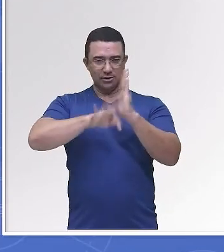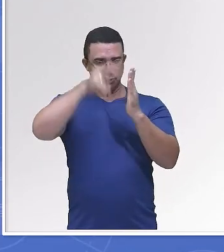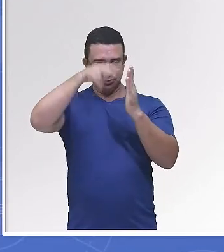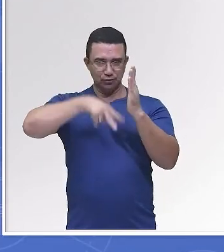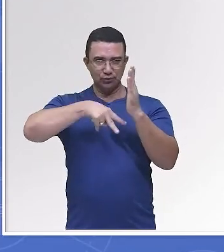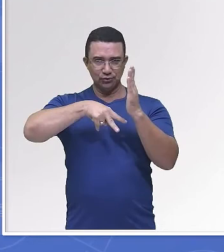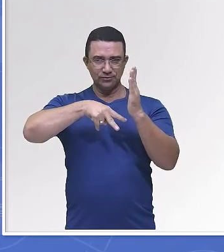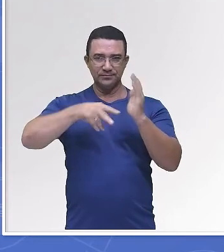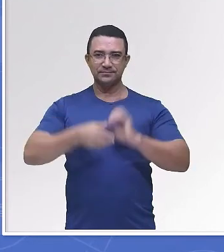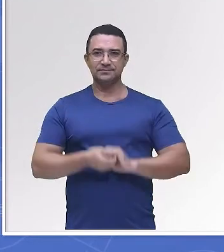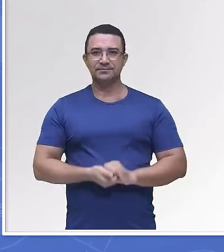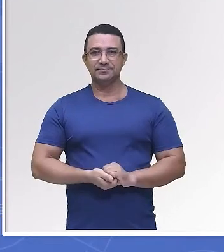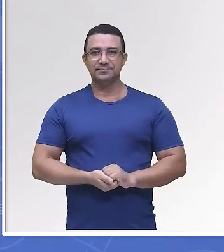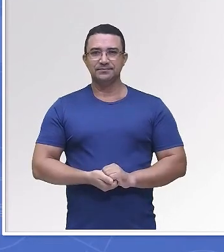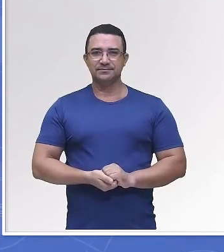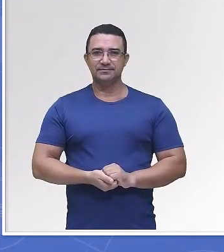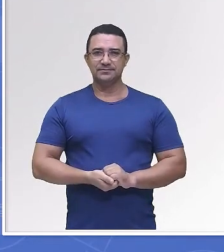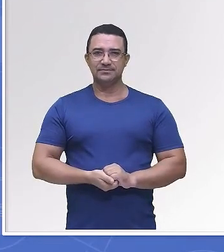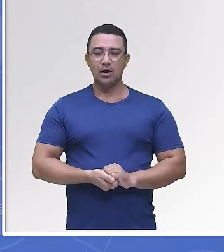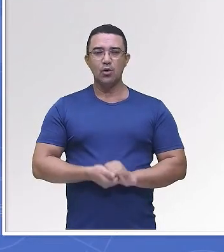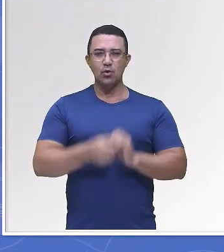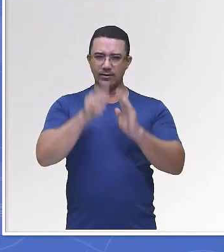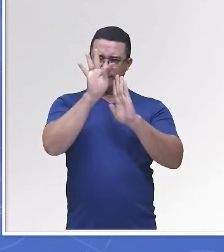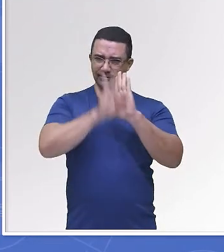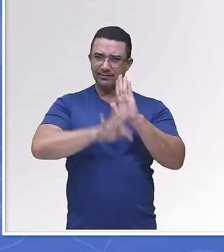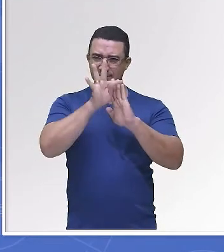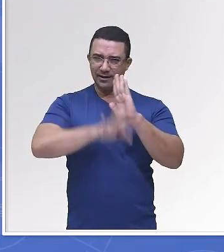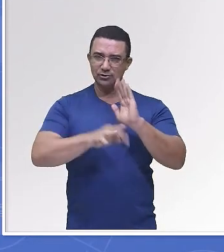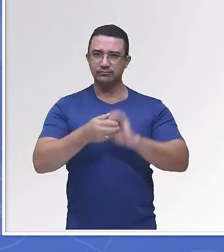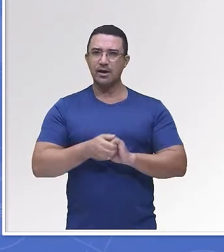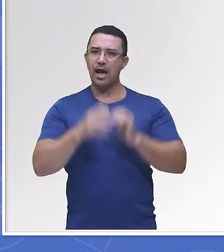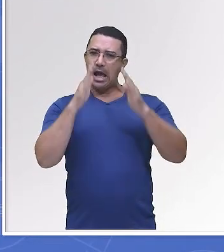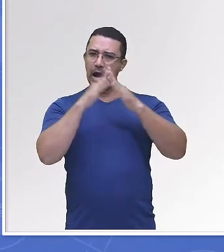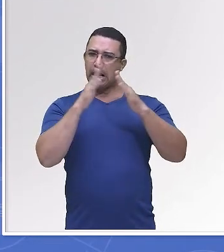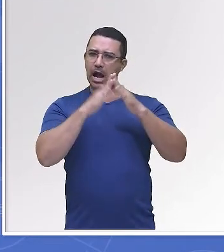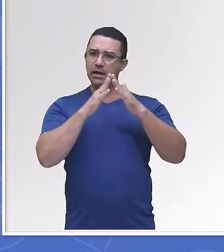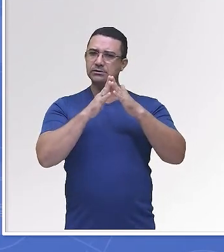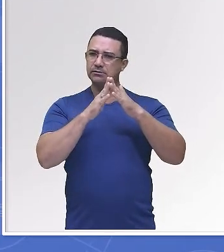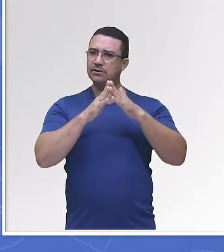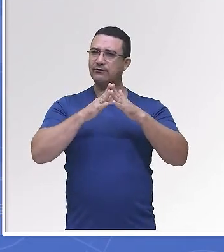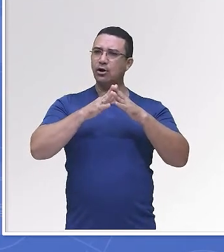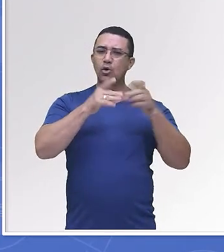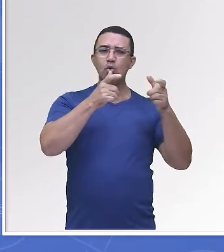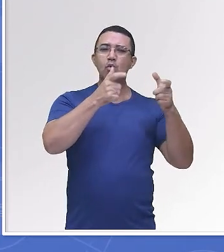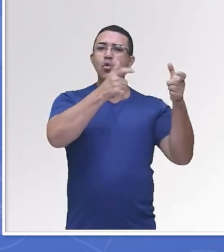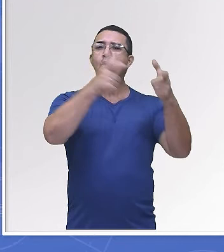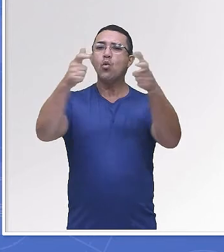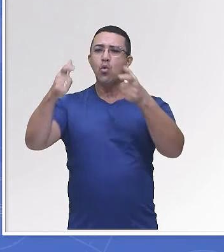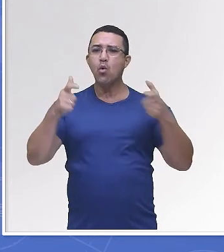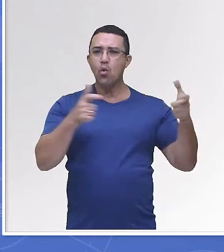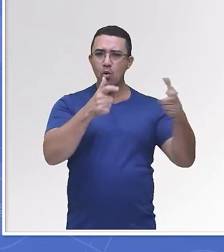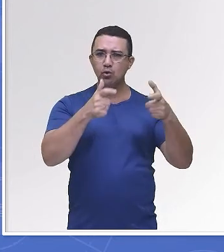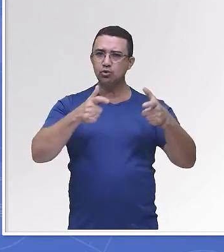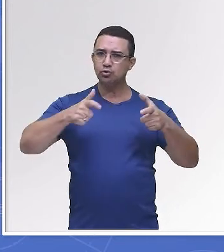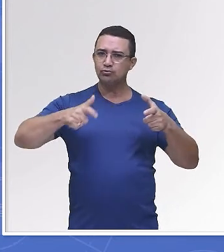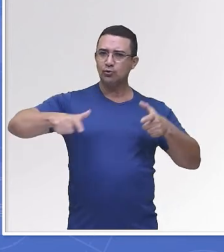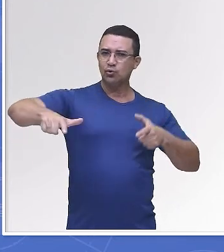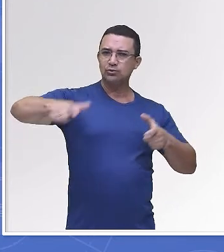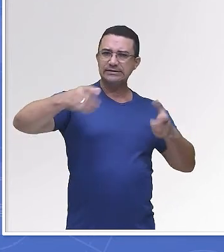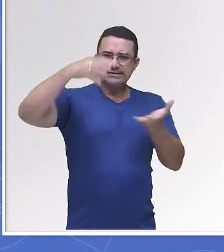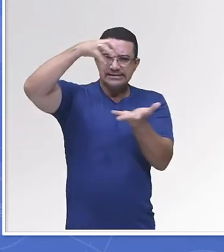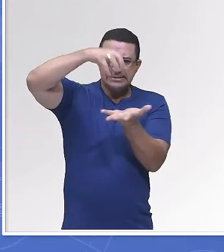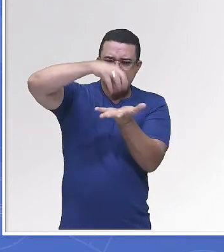à questão, tá bom? O texto dizia o seguinte: a casa estava situada em centro de